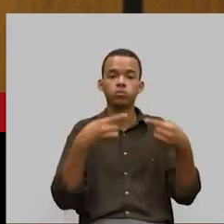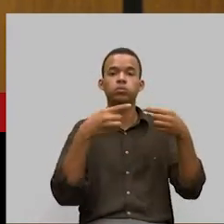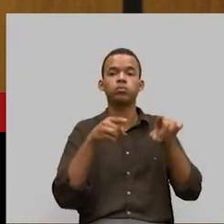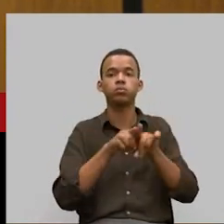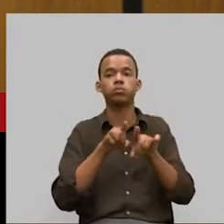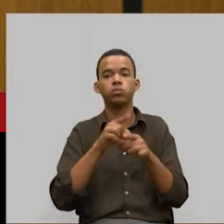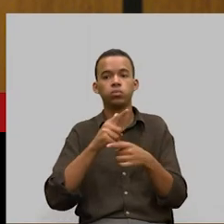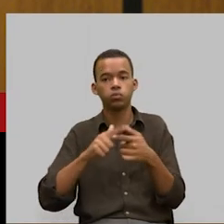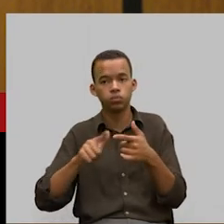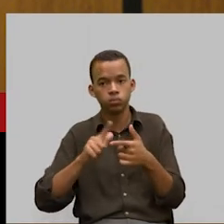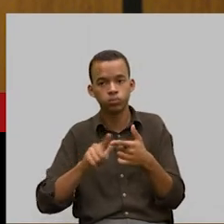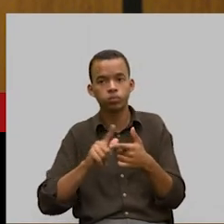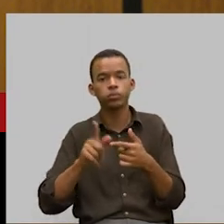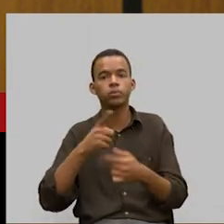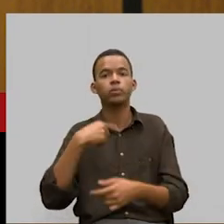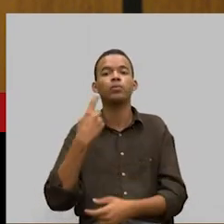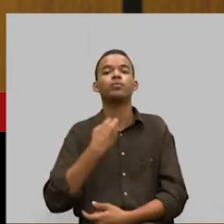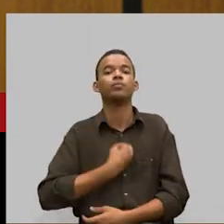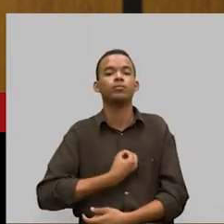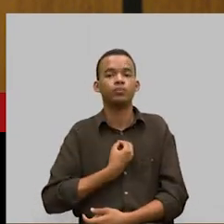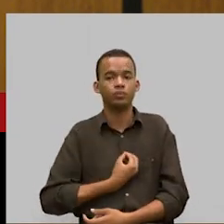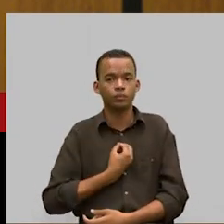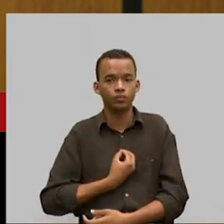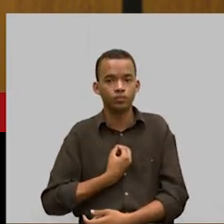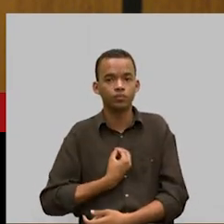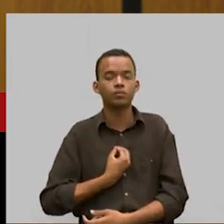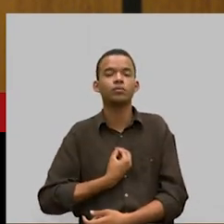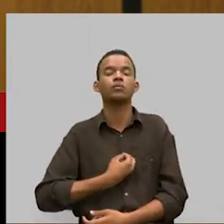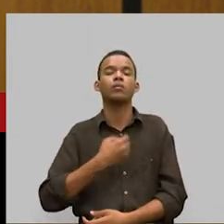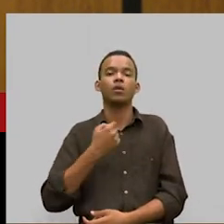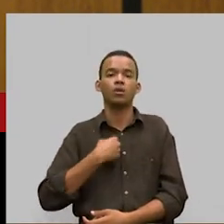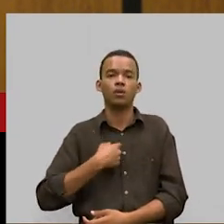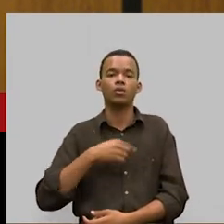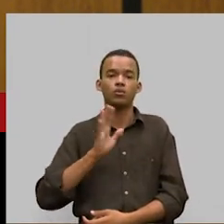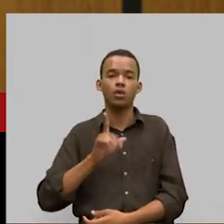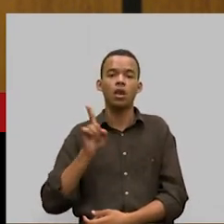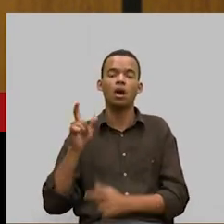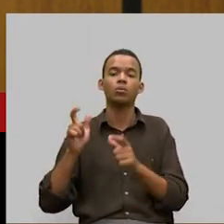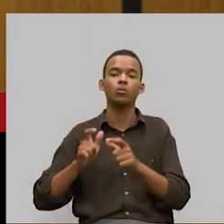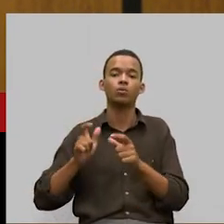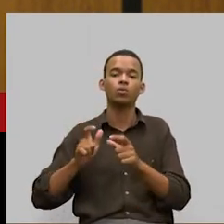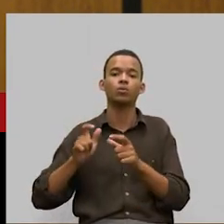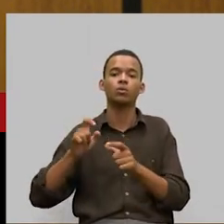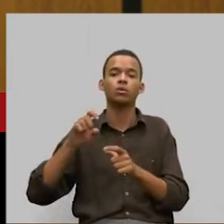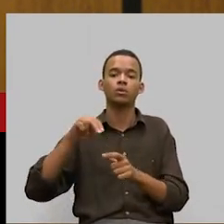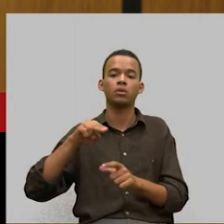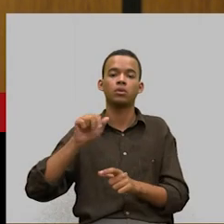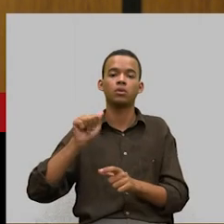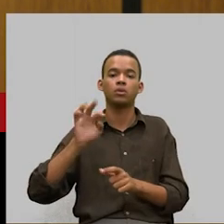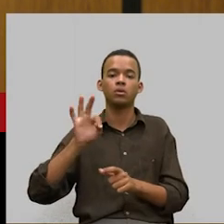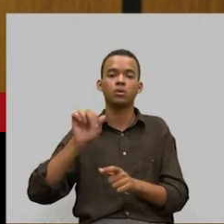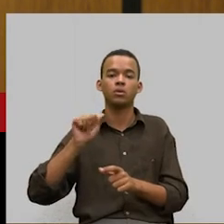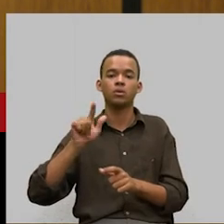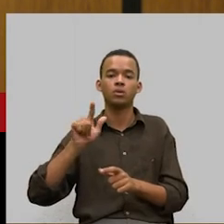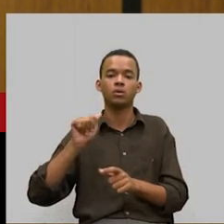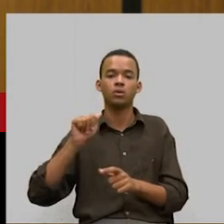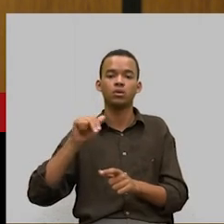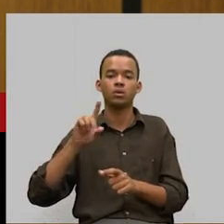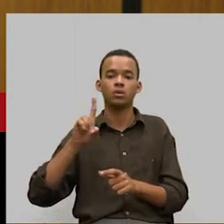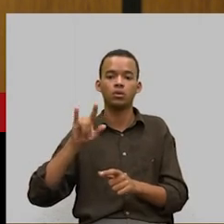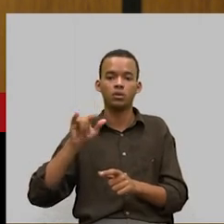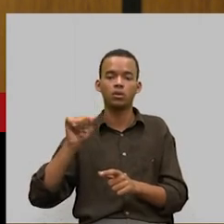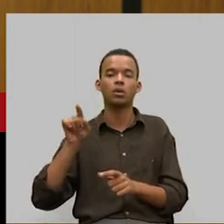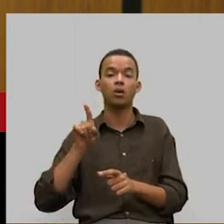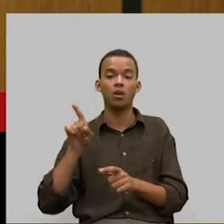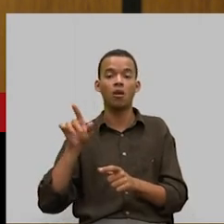problemas que nós vivenciamos e eu venho da Efa de natalândia da região noroeste de Minas que por lá